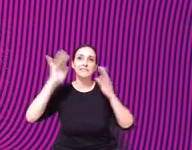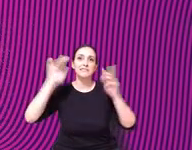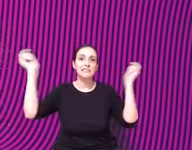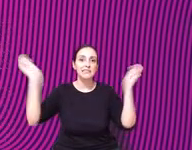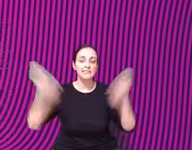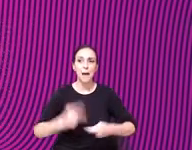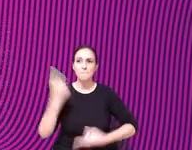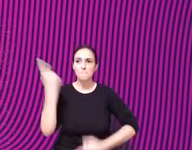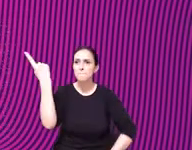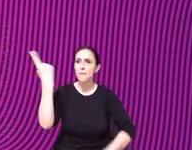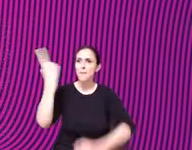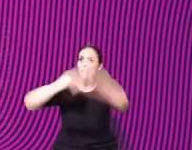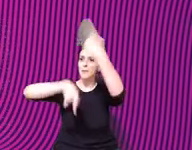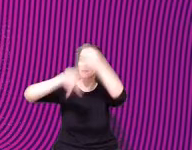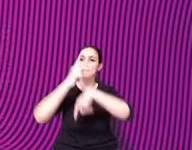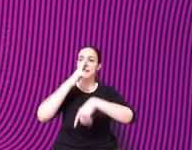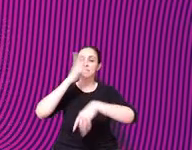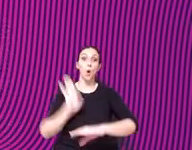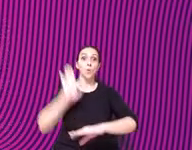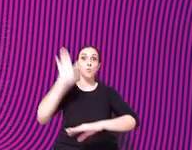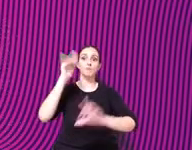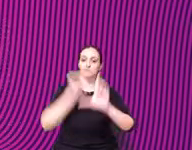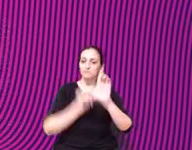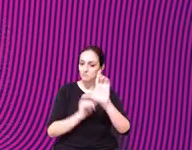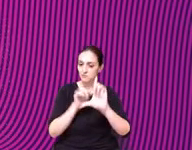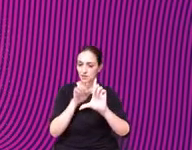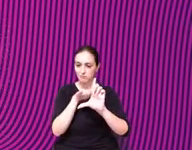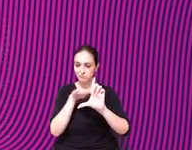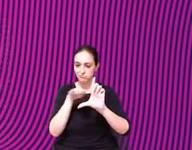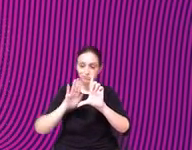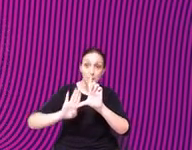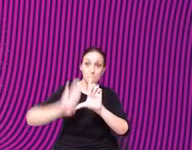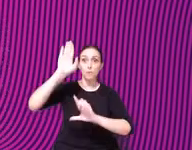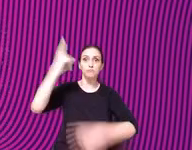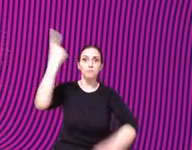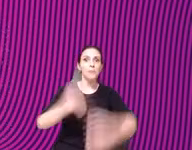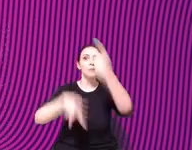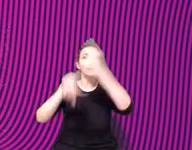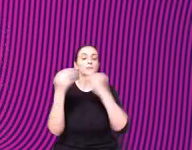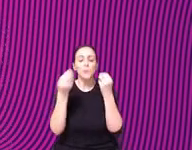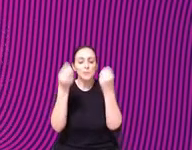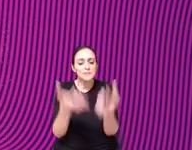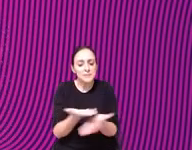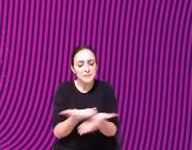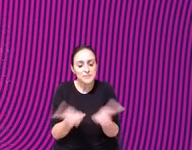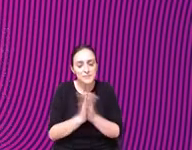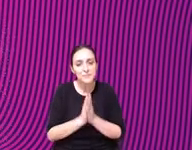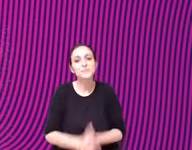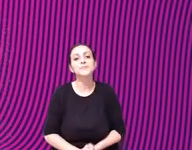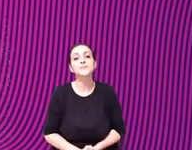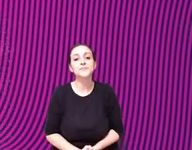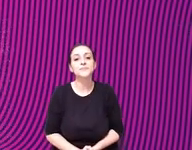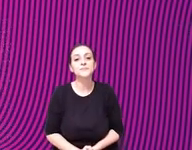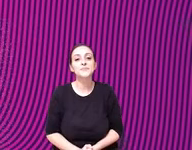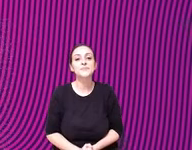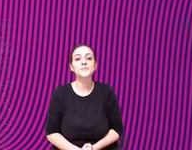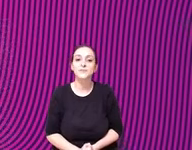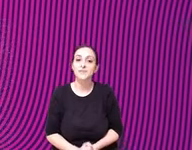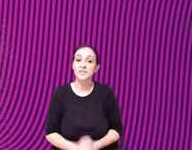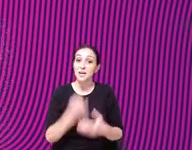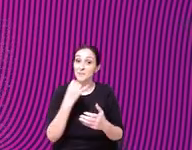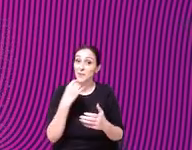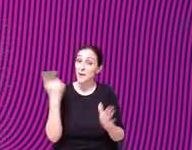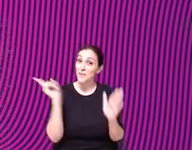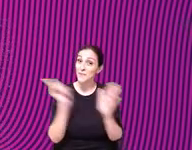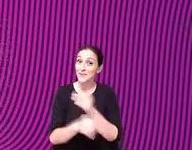salto além do que nós temos hoje, né? Paulo, é uma pergunta muito